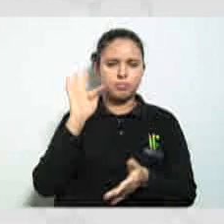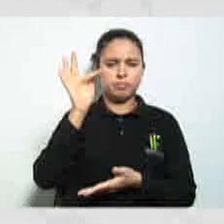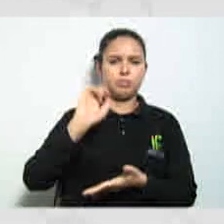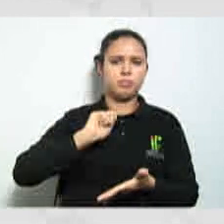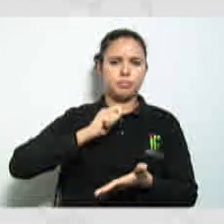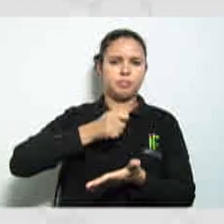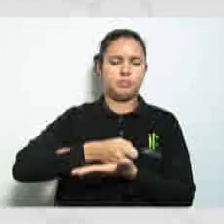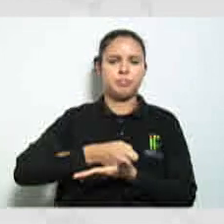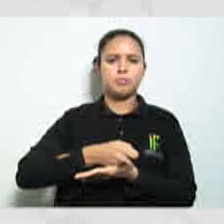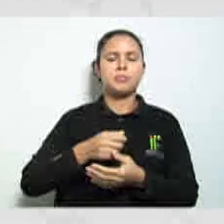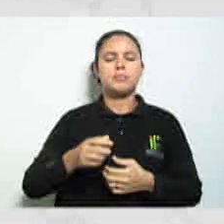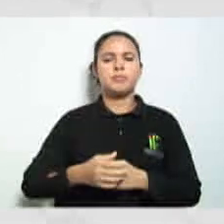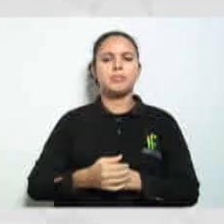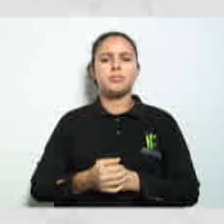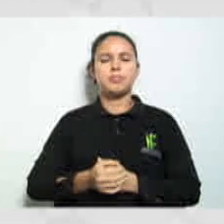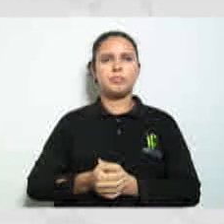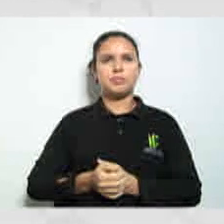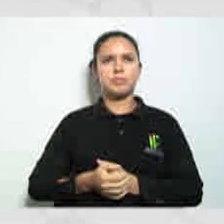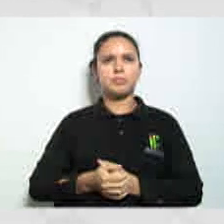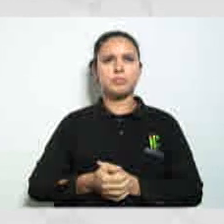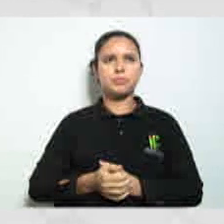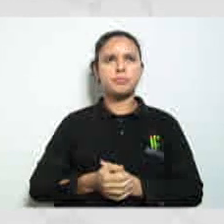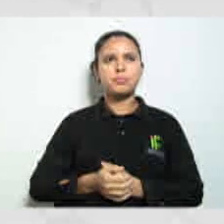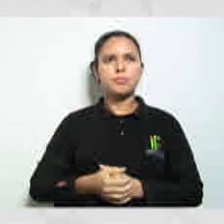obrigação. Então,